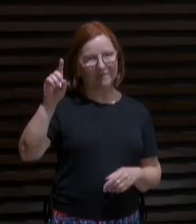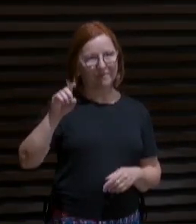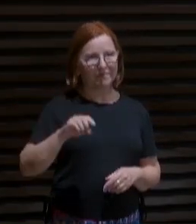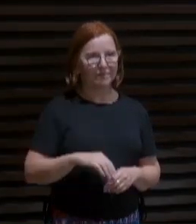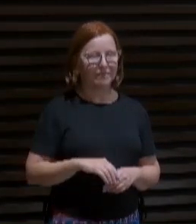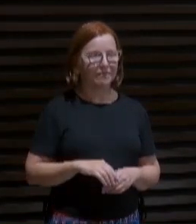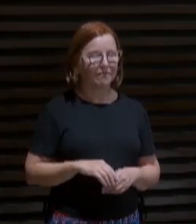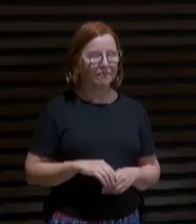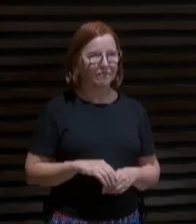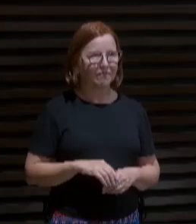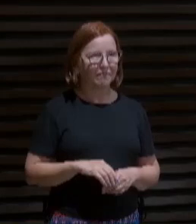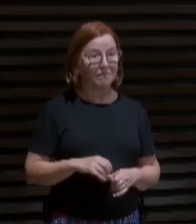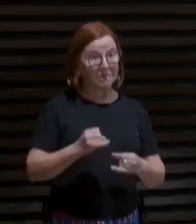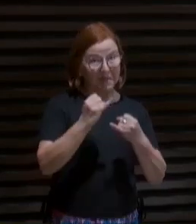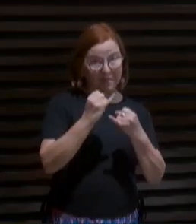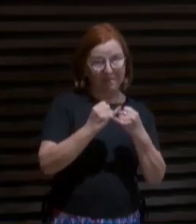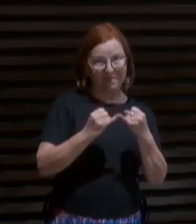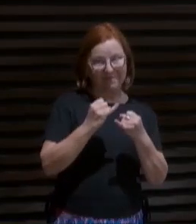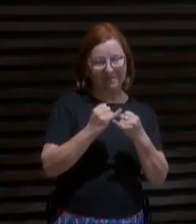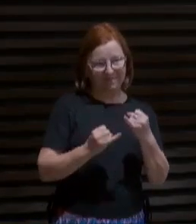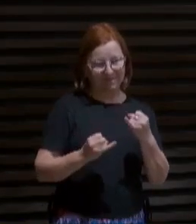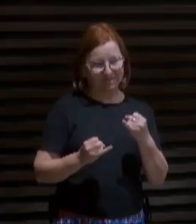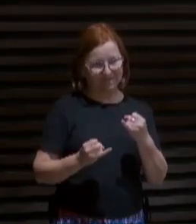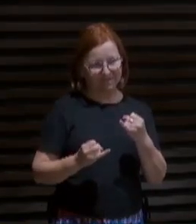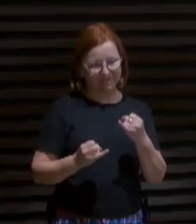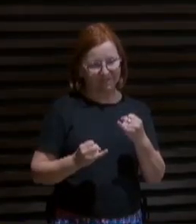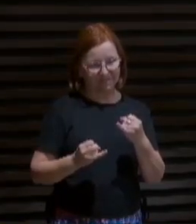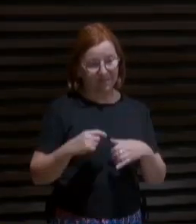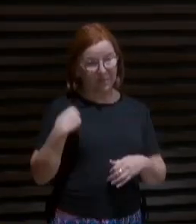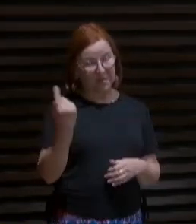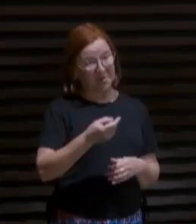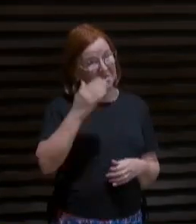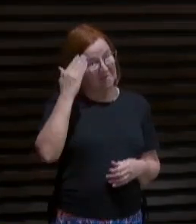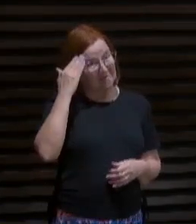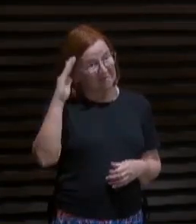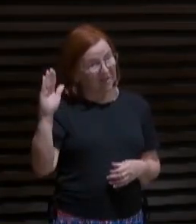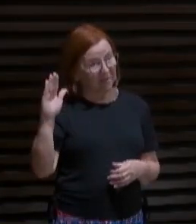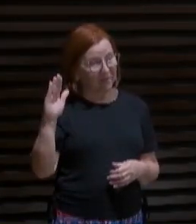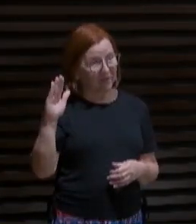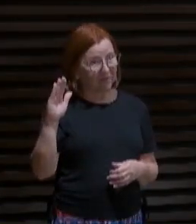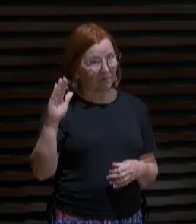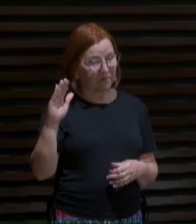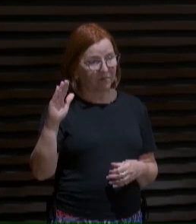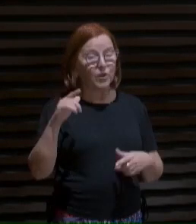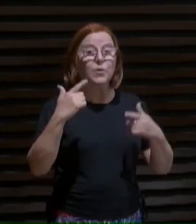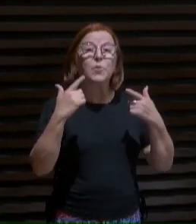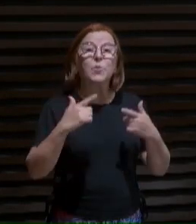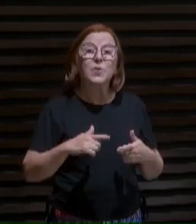Agora, me parece que a gente não sabe exatamente onde foram criados os anjos.